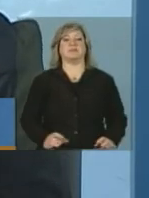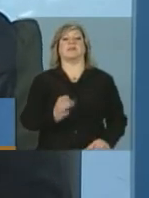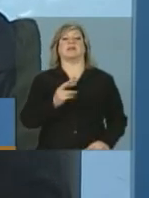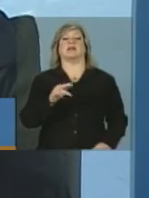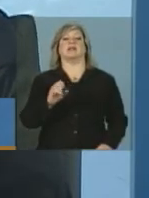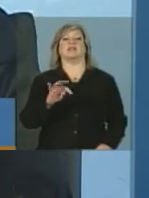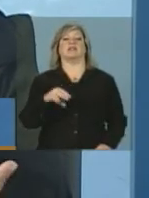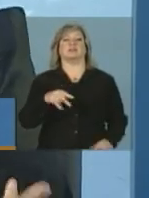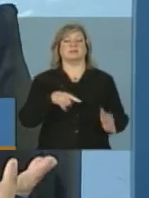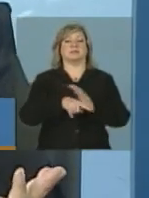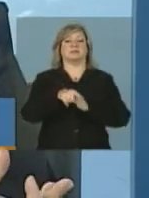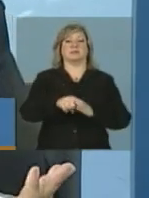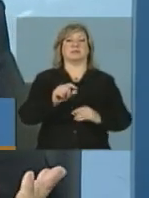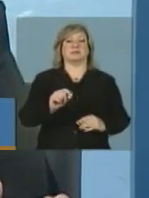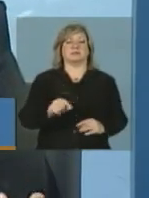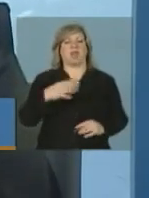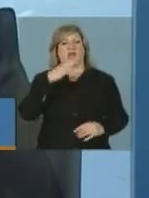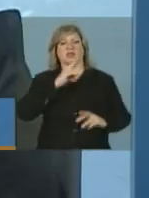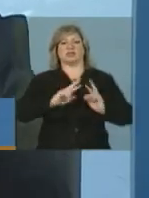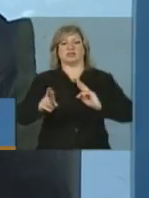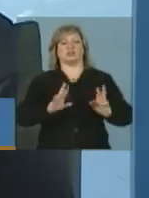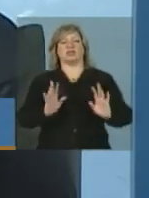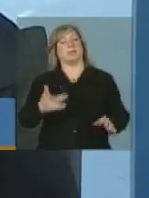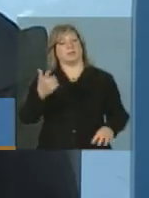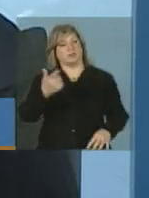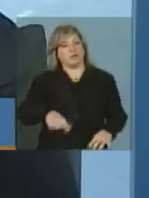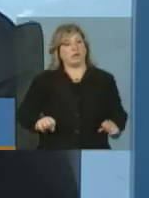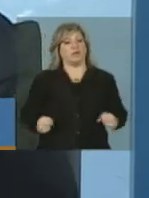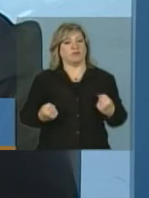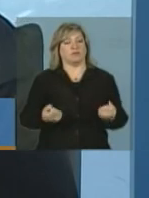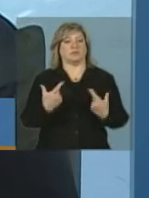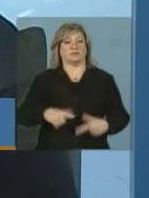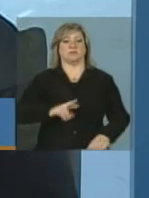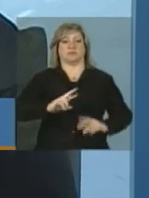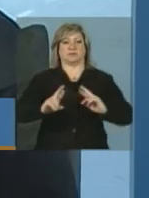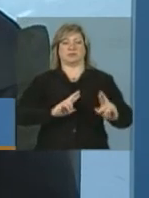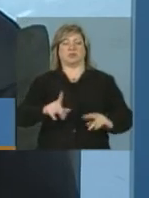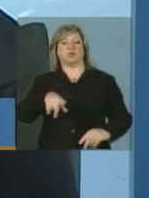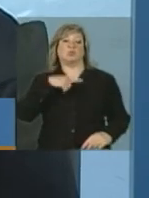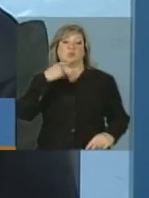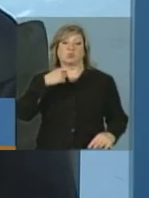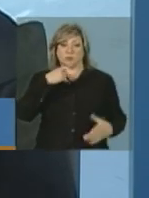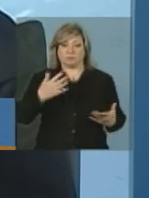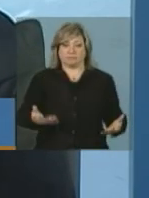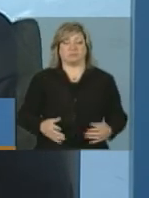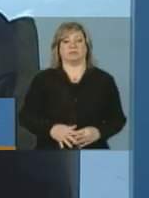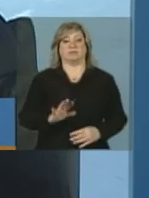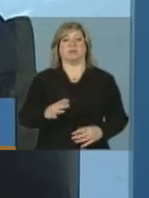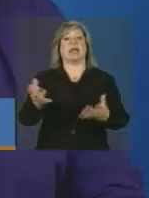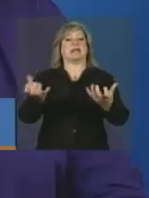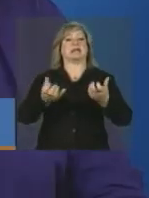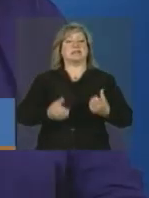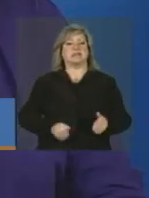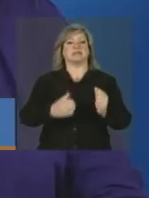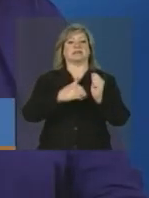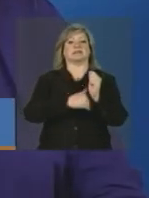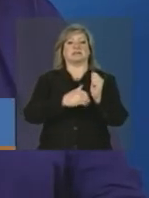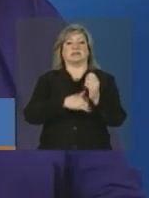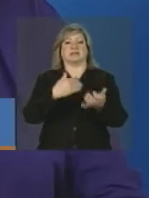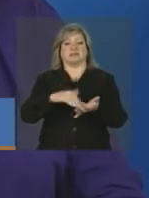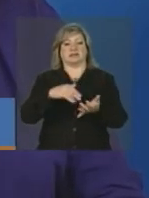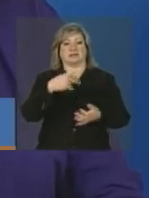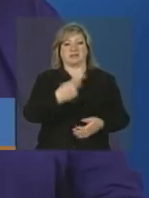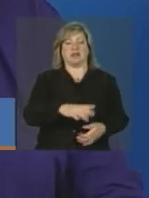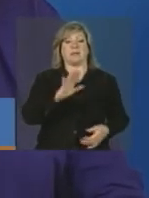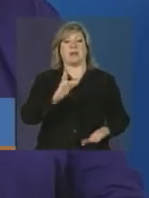eu acho que já essa resposta já foi até feita, mas é bom reforçar, porque se há dúvidas, né? Recebemos a senha do secretário, porém a